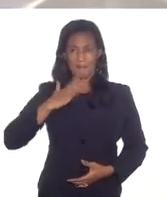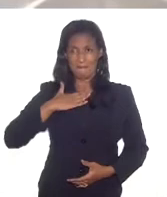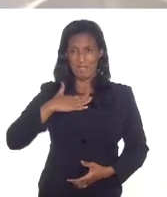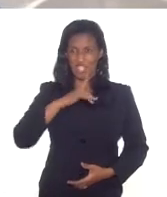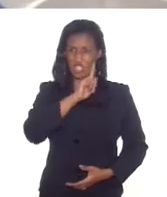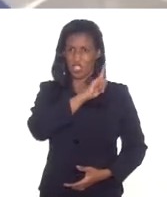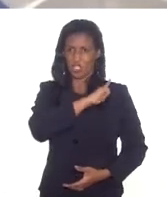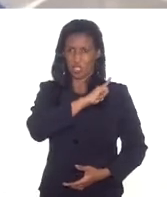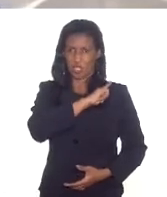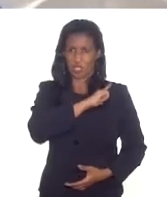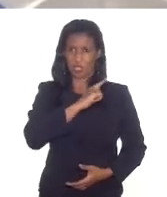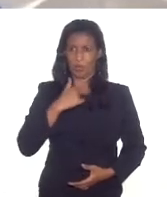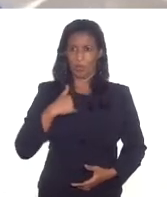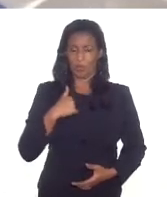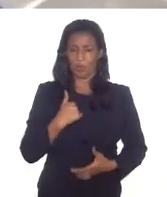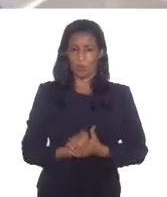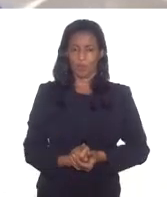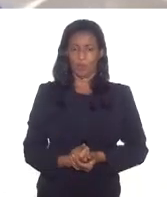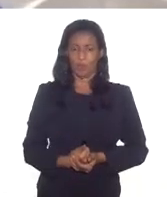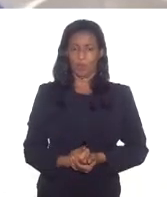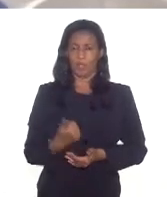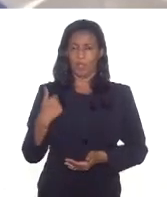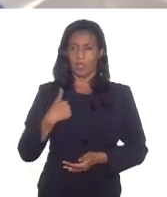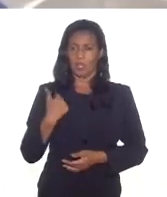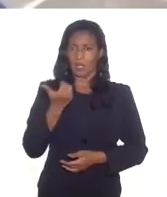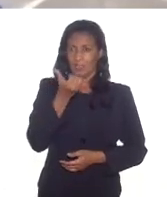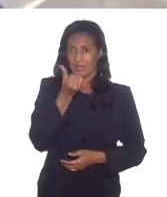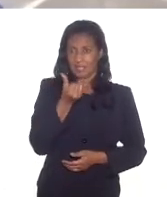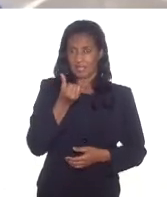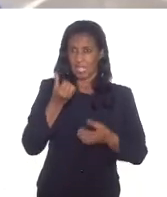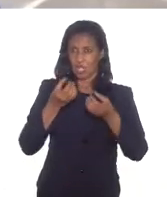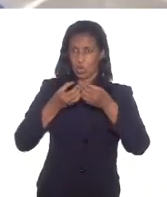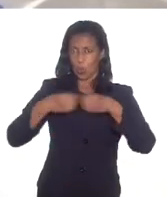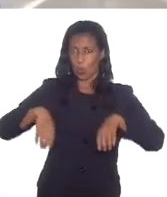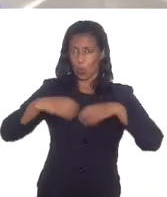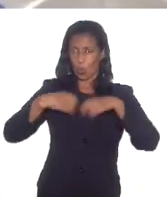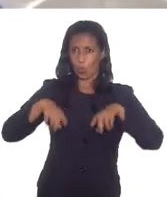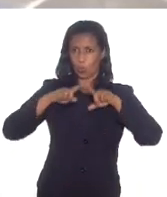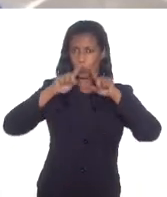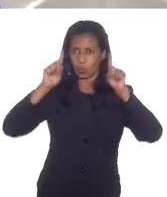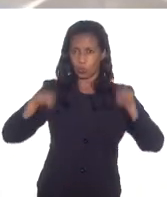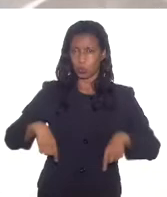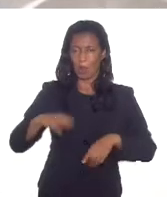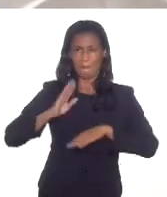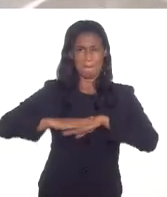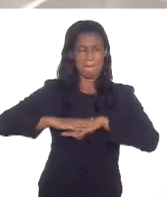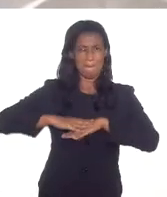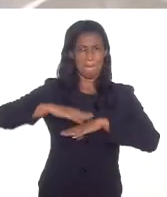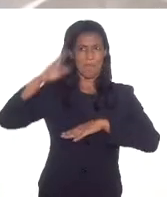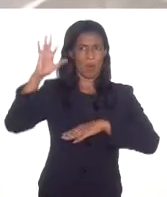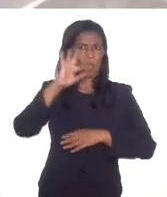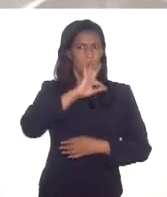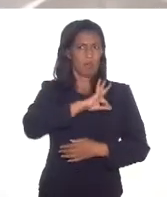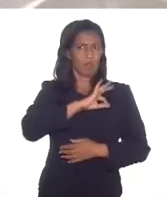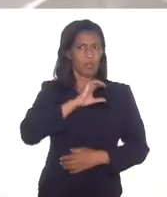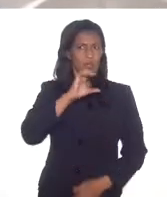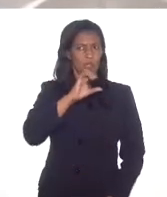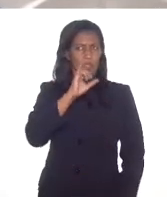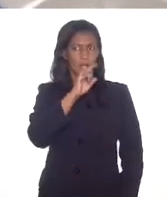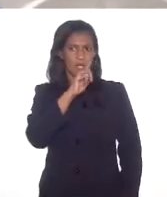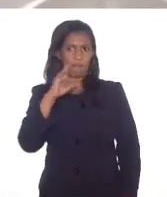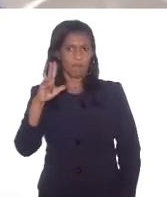gestão que ocorreram 6 concursos públicos, entre eles o maior da história da Polícia Civil, que